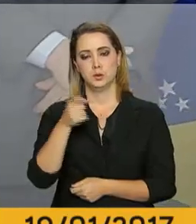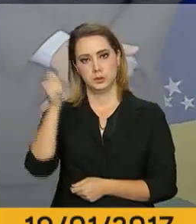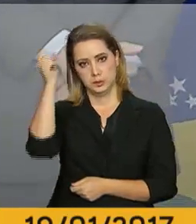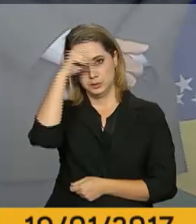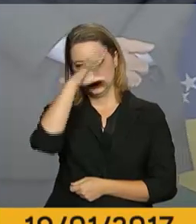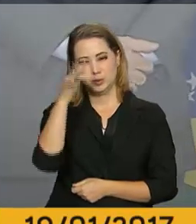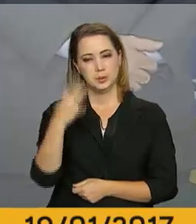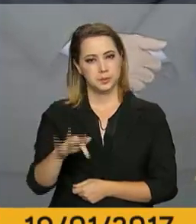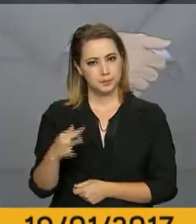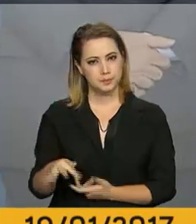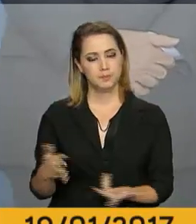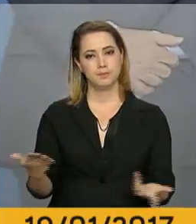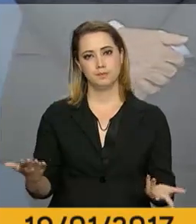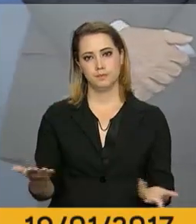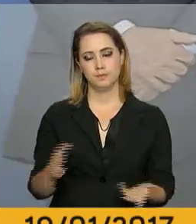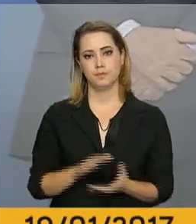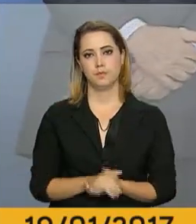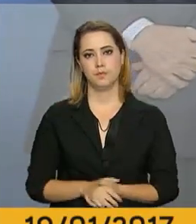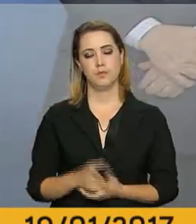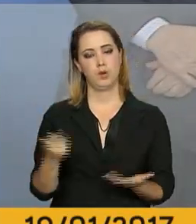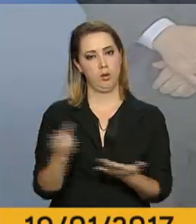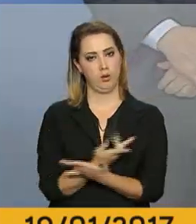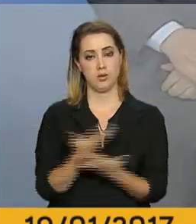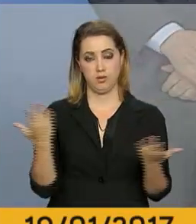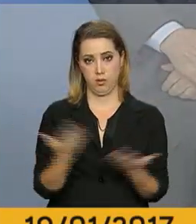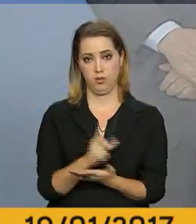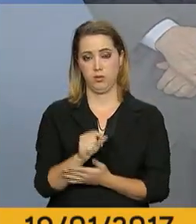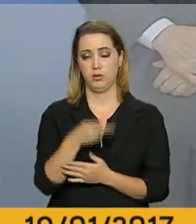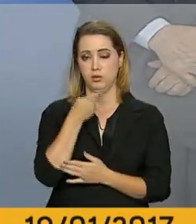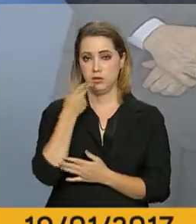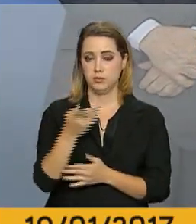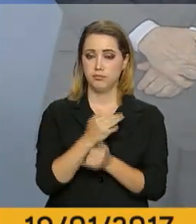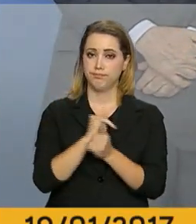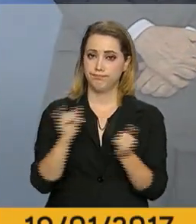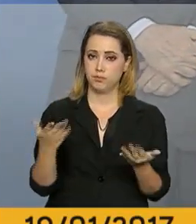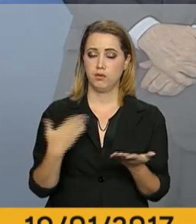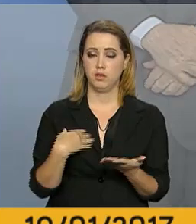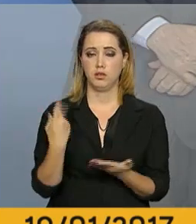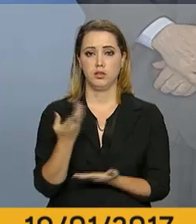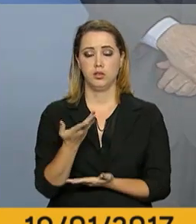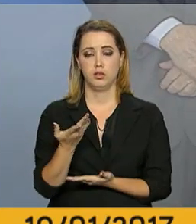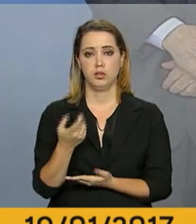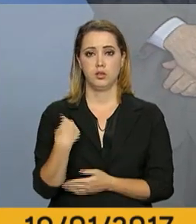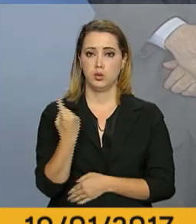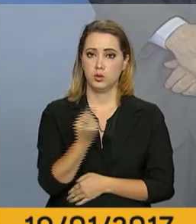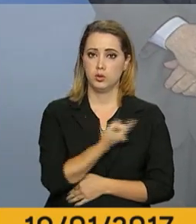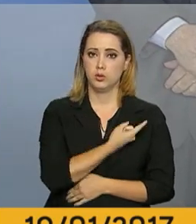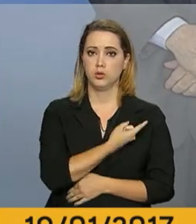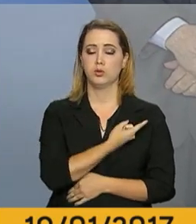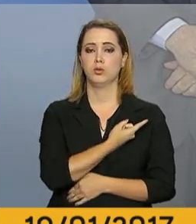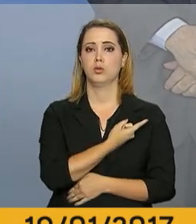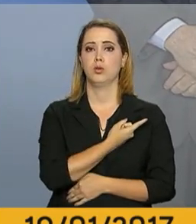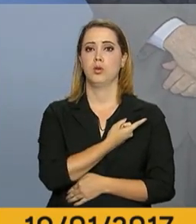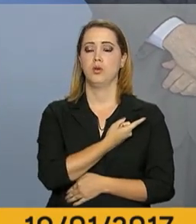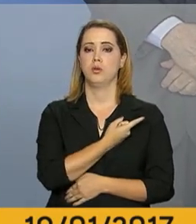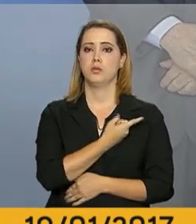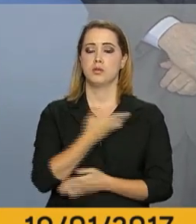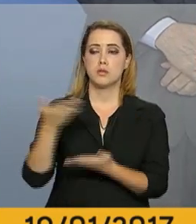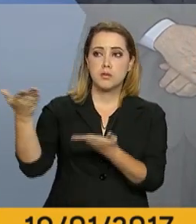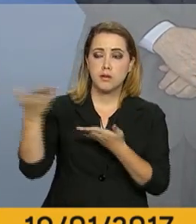acontecimento, né? E dizer que recebemos com profundo